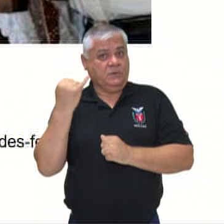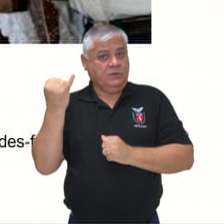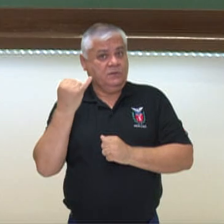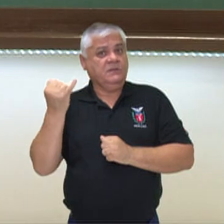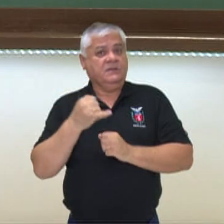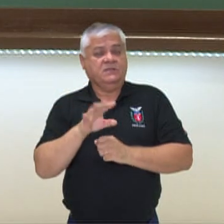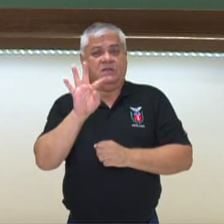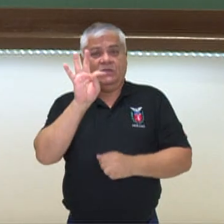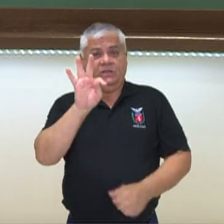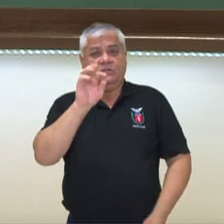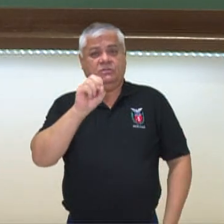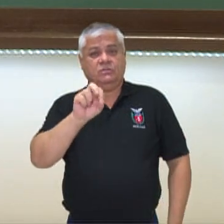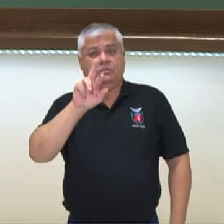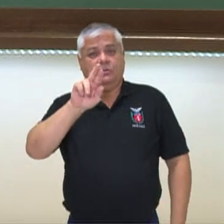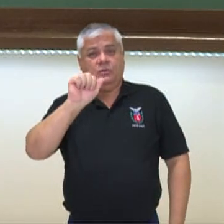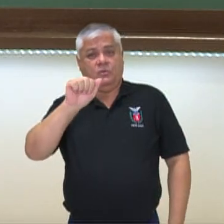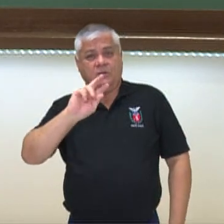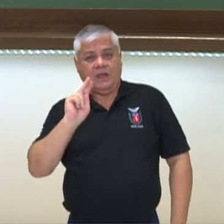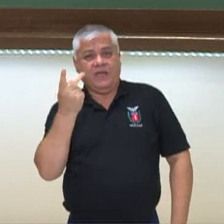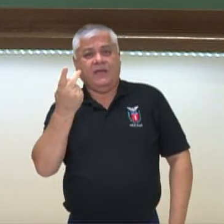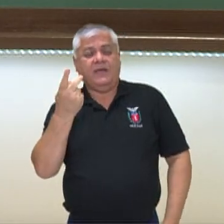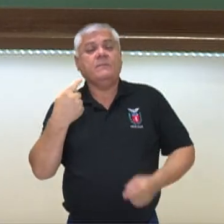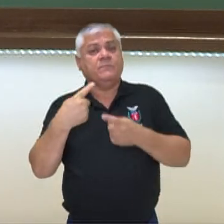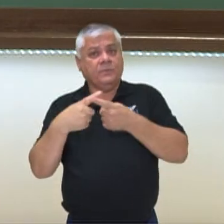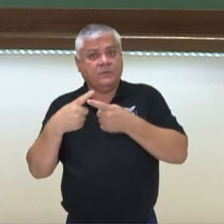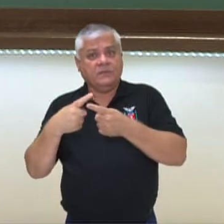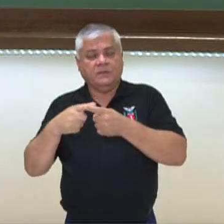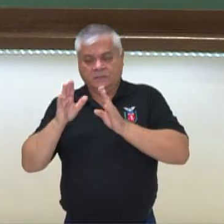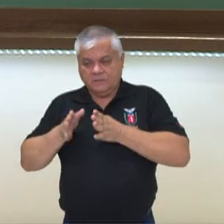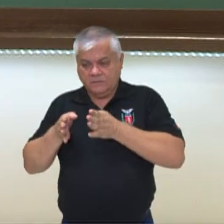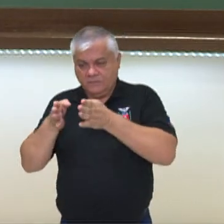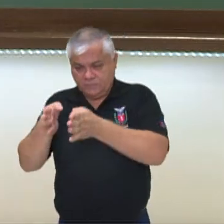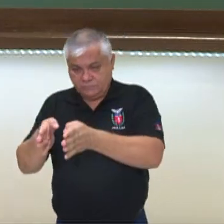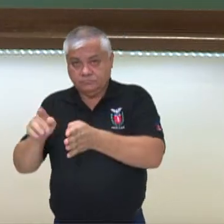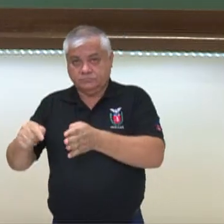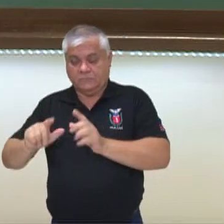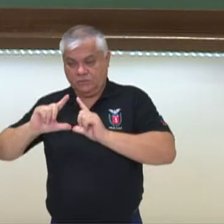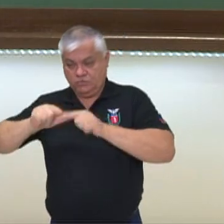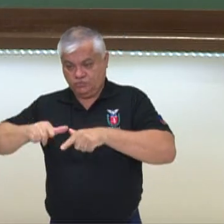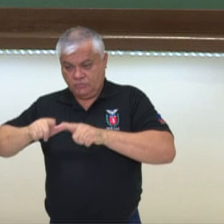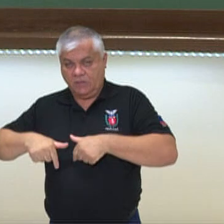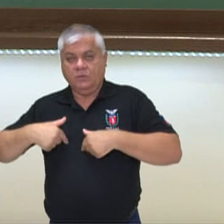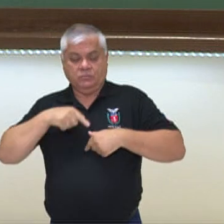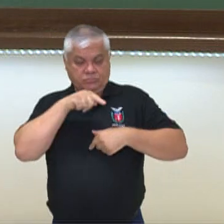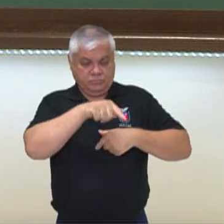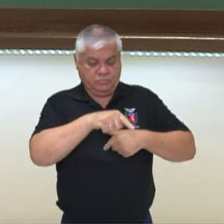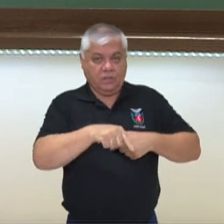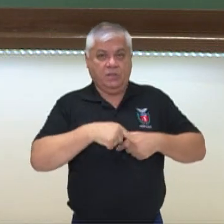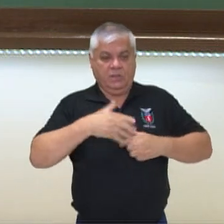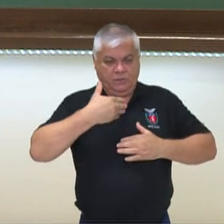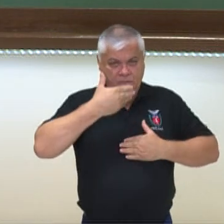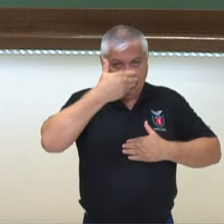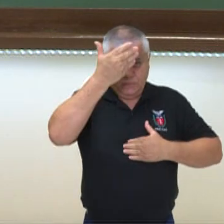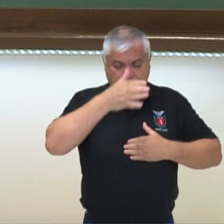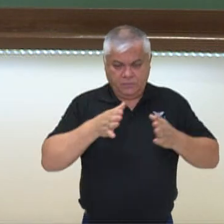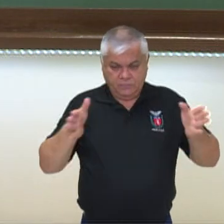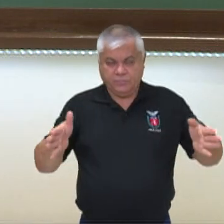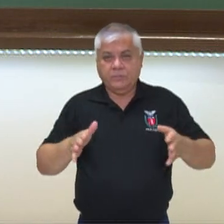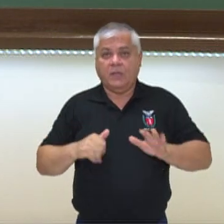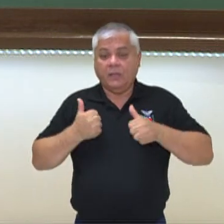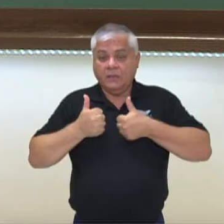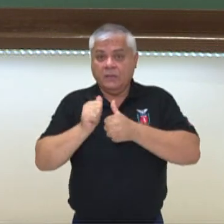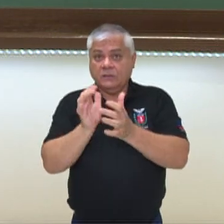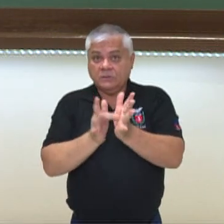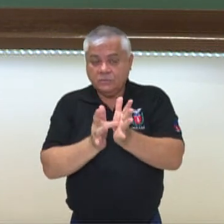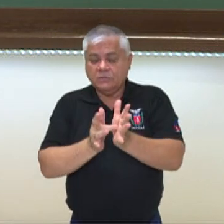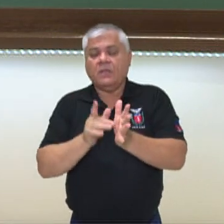Torá, porque tanto no Corão dos muçulmanos como na Bíblia dos cristãos, boa parte vem da